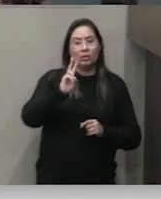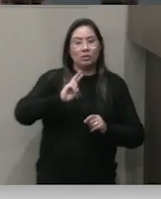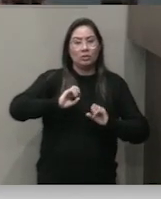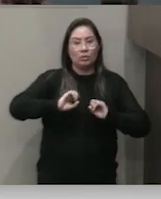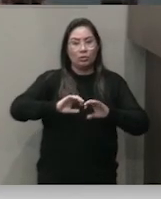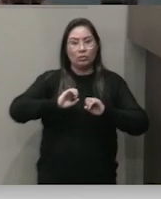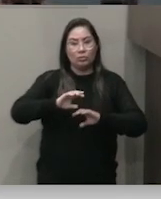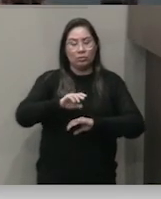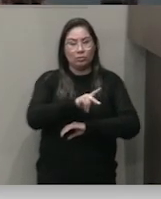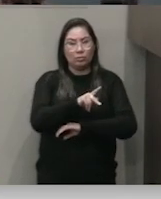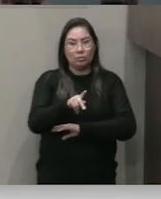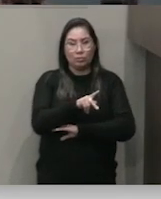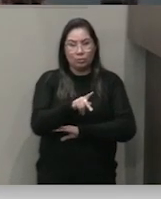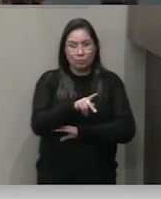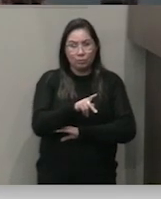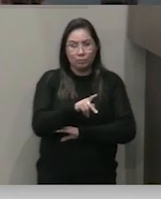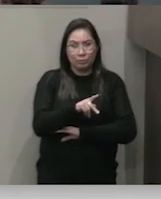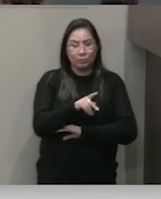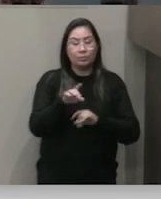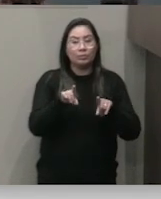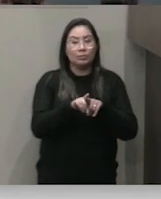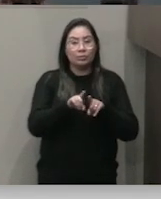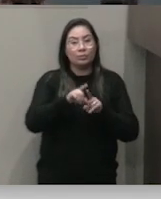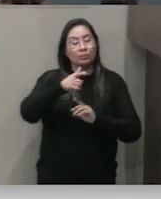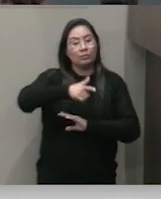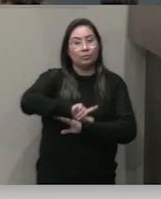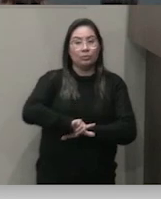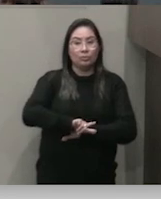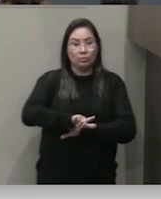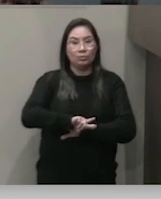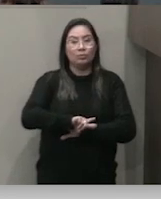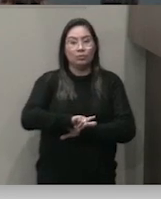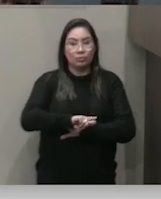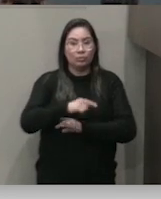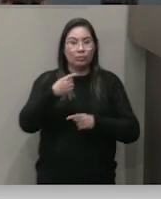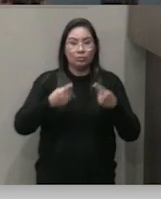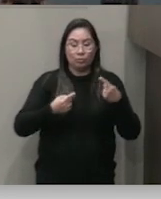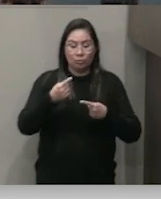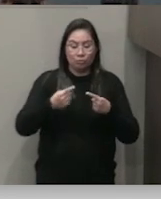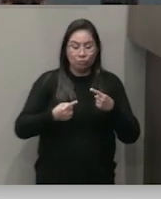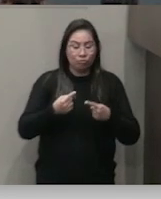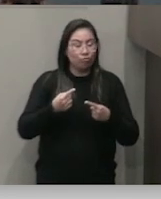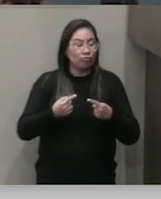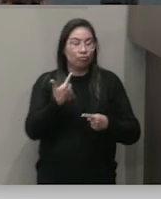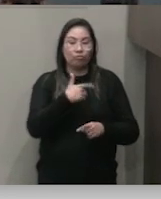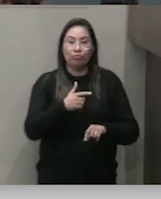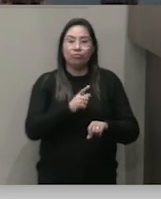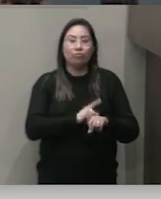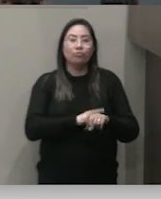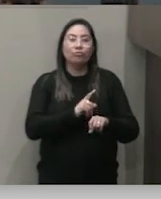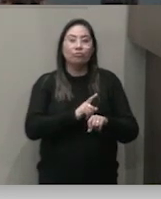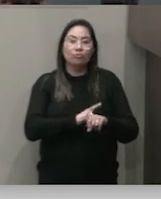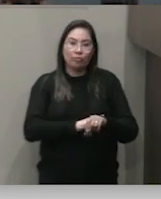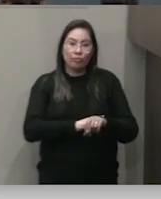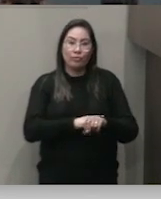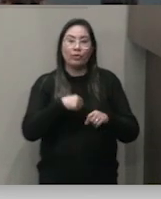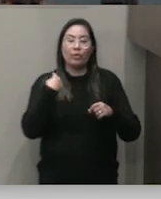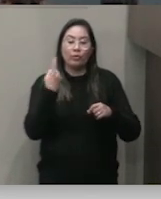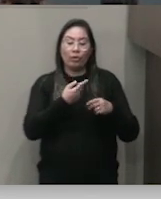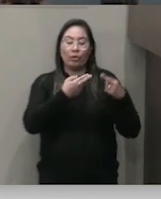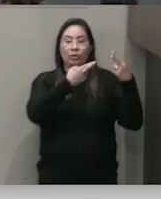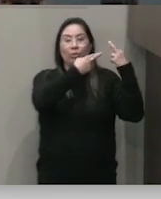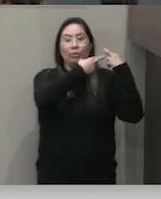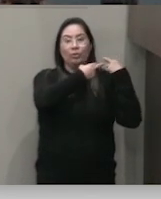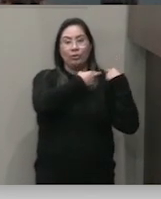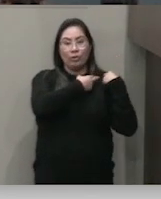magistério municipal. E, mais uma vez, encurtando os prazos de discussão com a cidade, recai sobre esta casa a